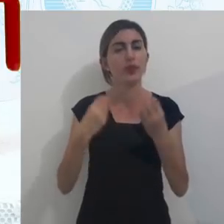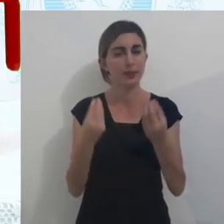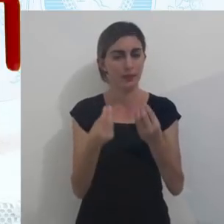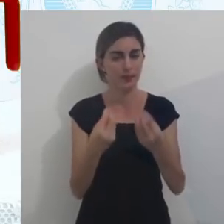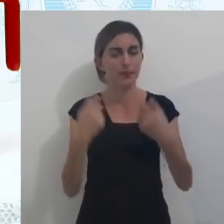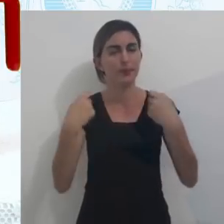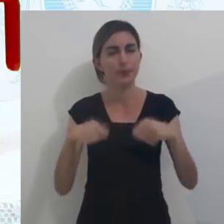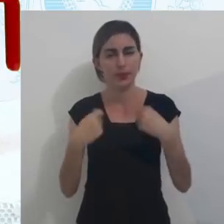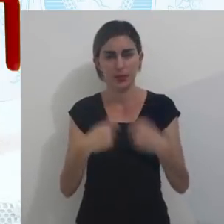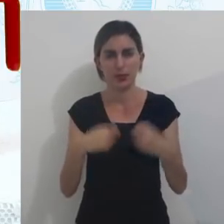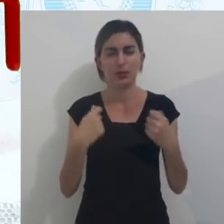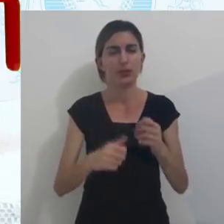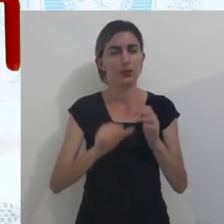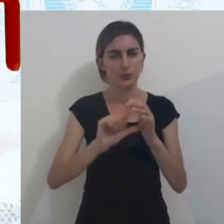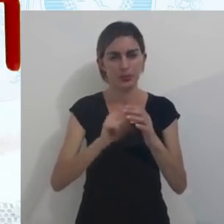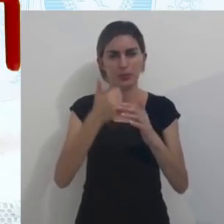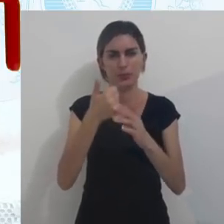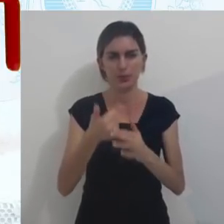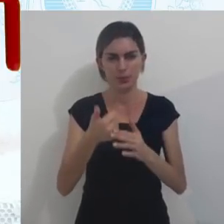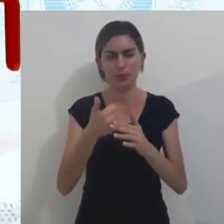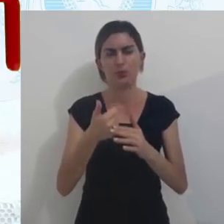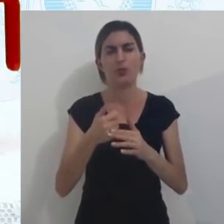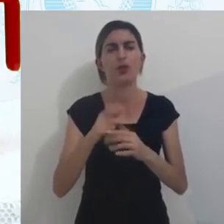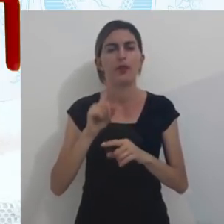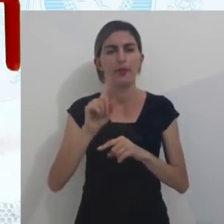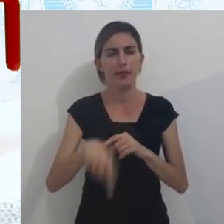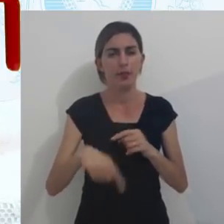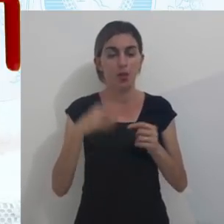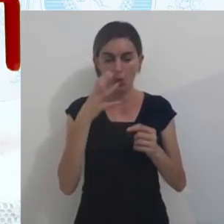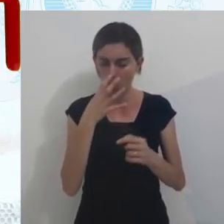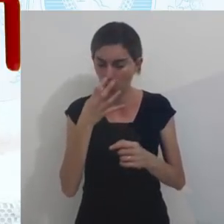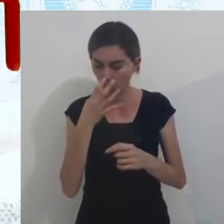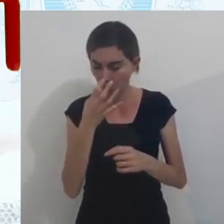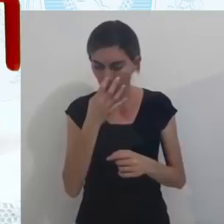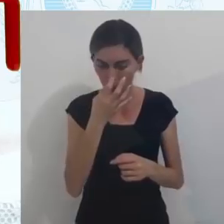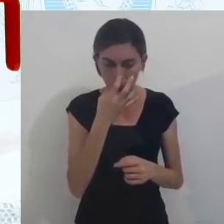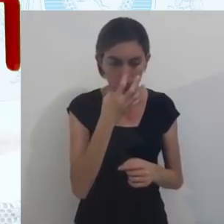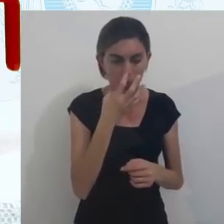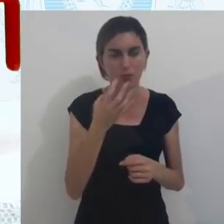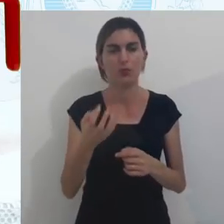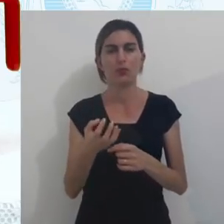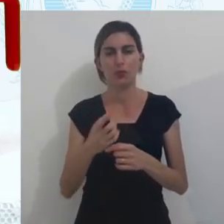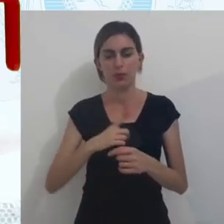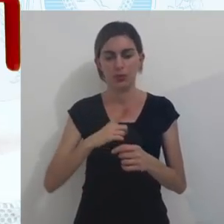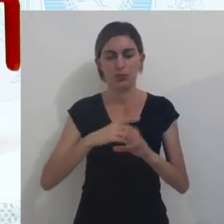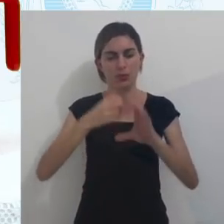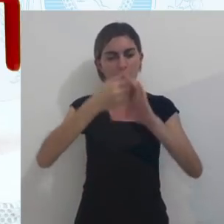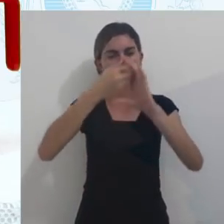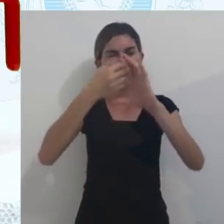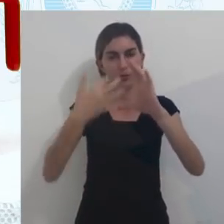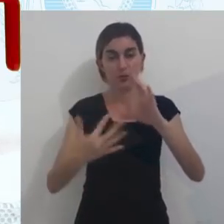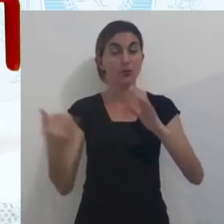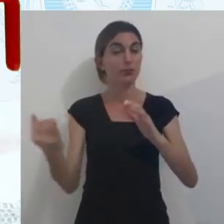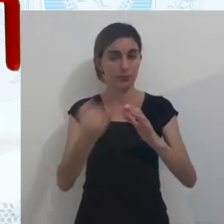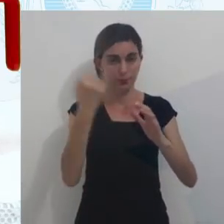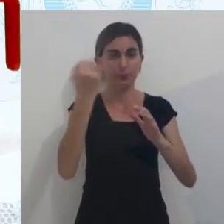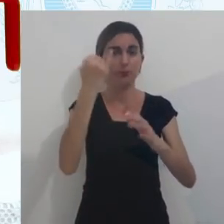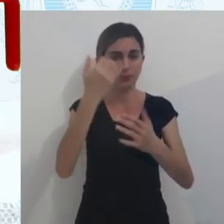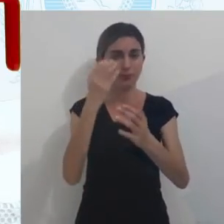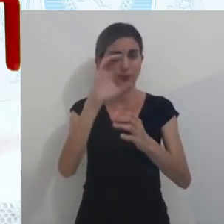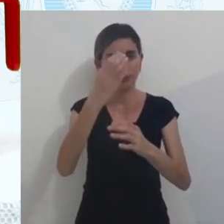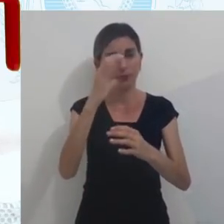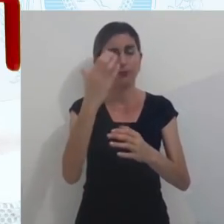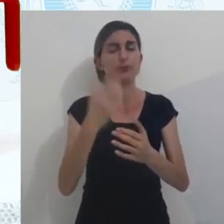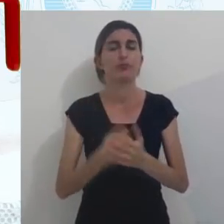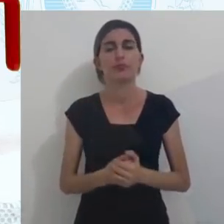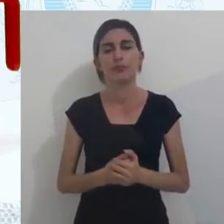isso é necessário primeiro a observação, que é uma característica tão importante da ciência.